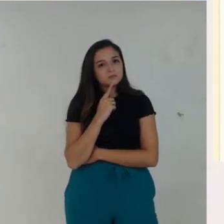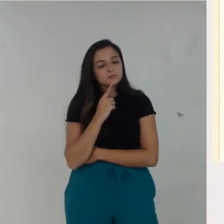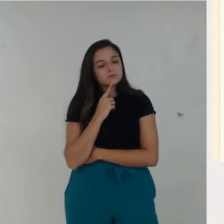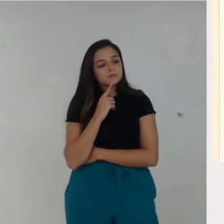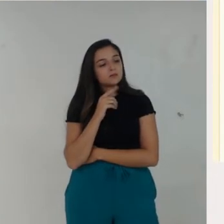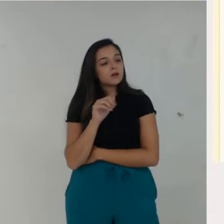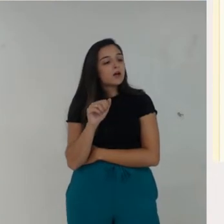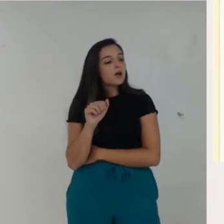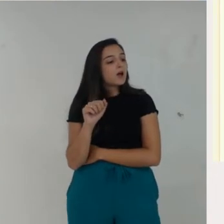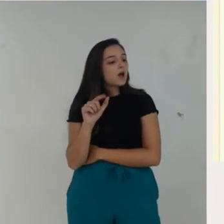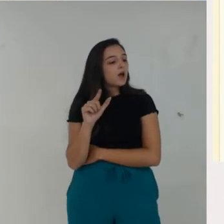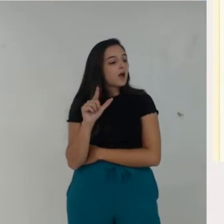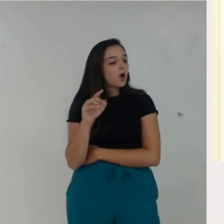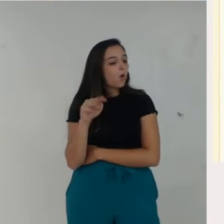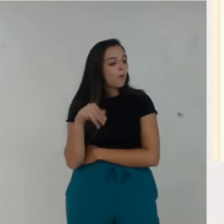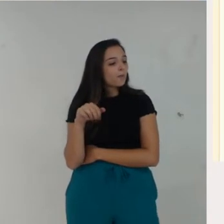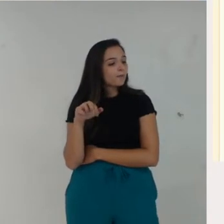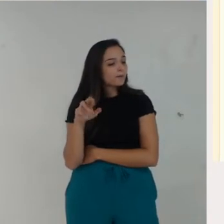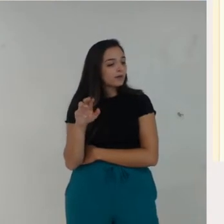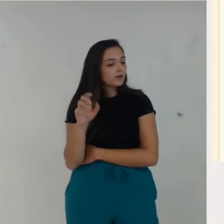Almiro Bezerra, está ali.